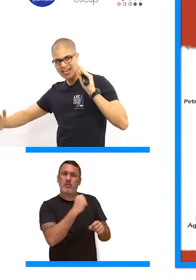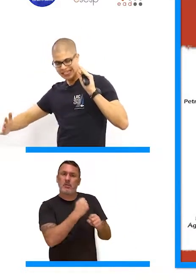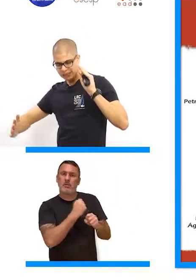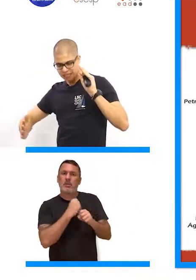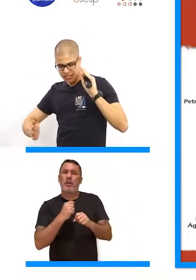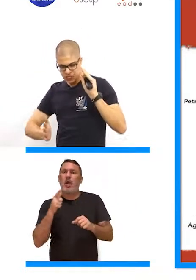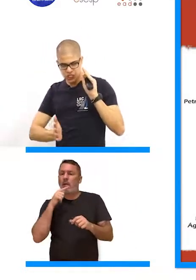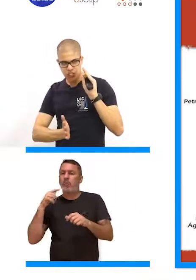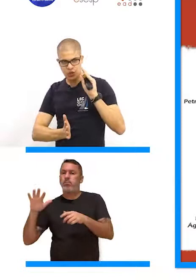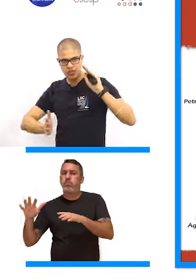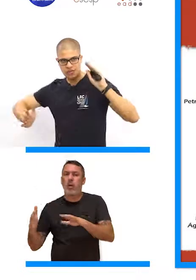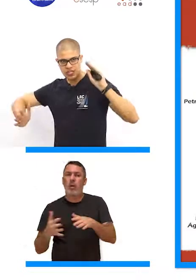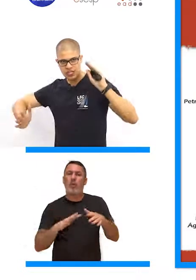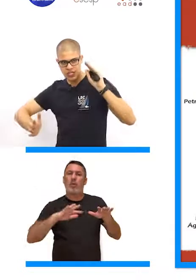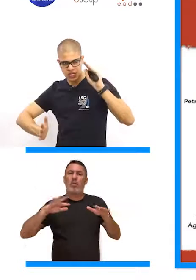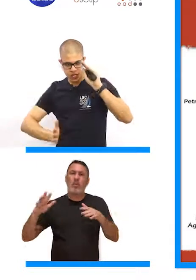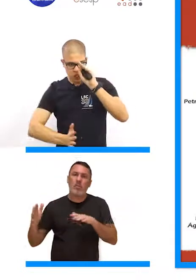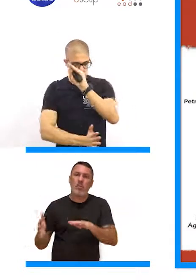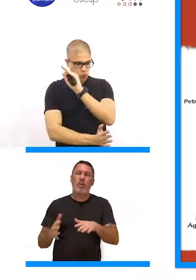o limite